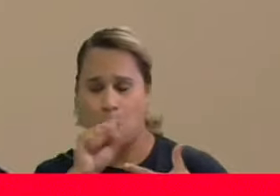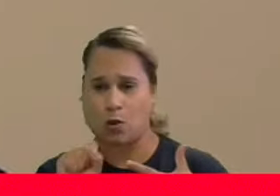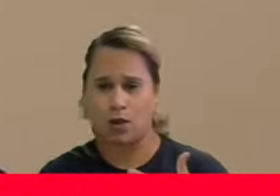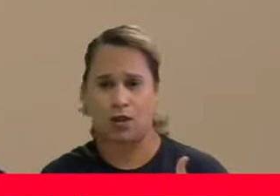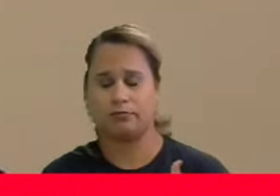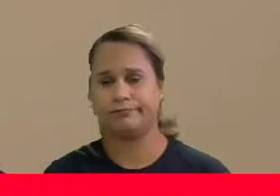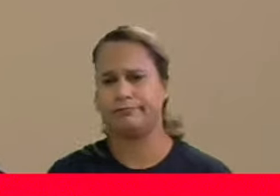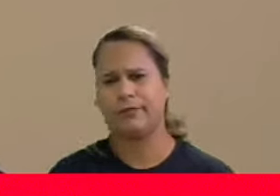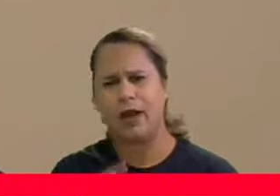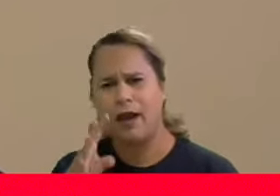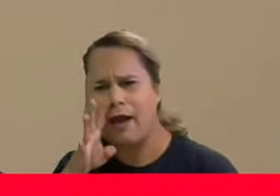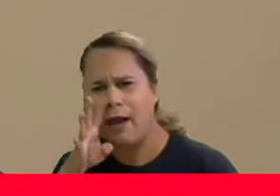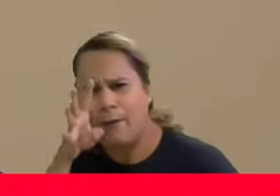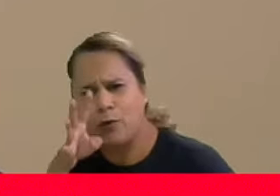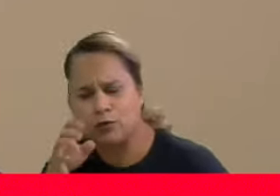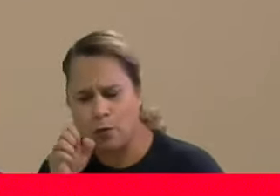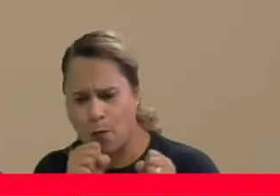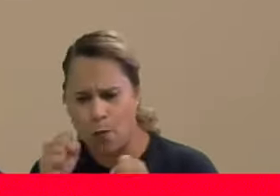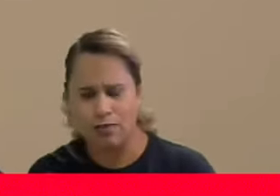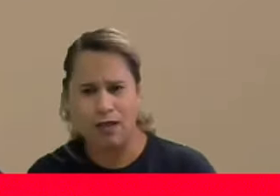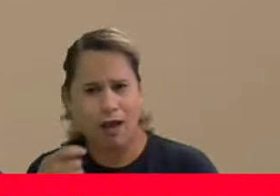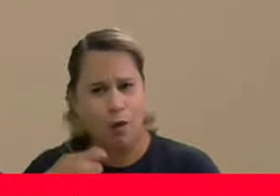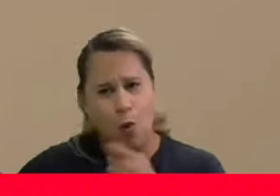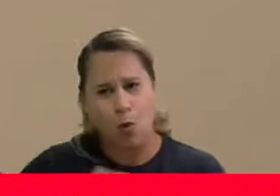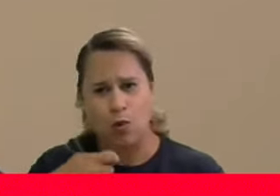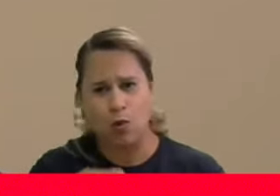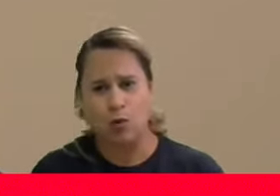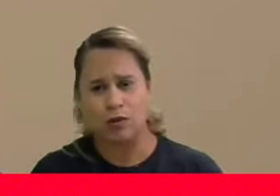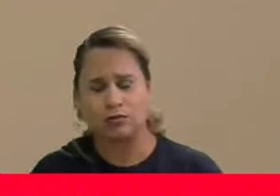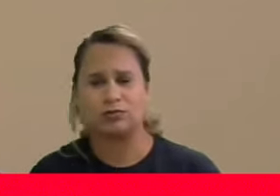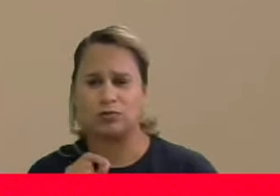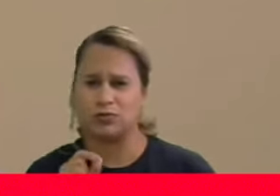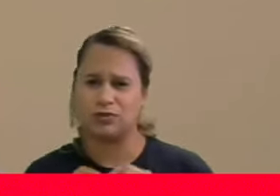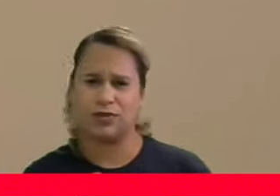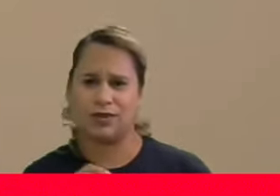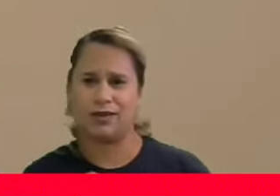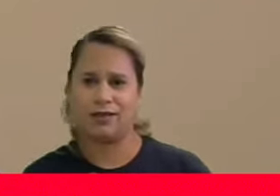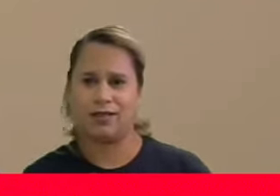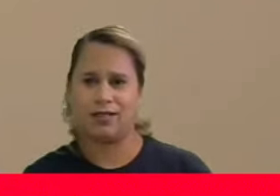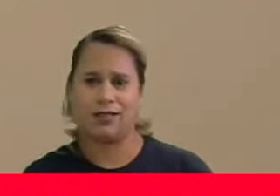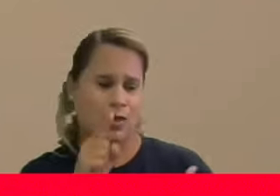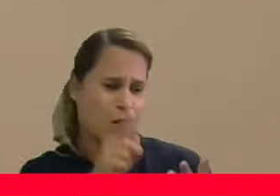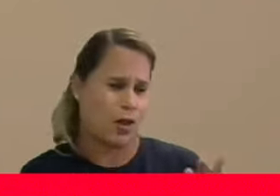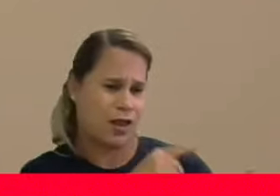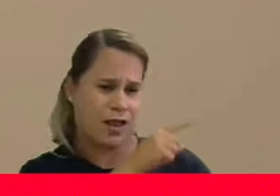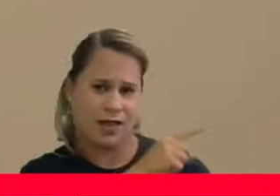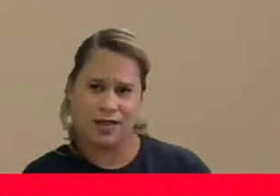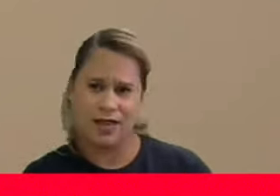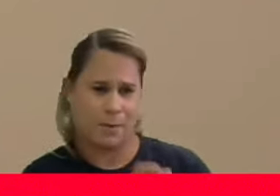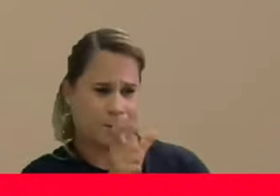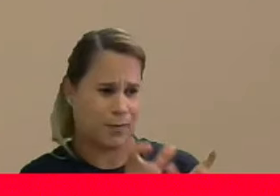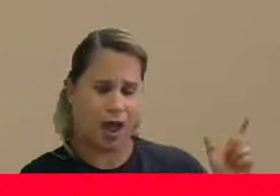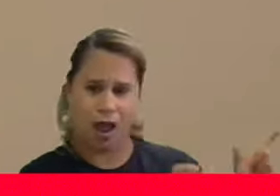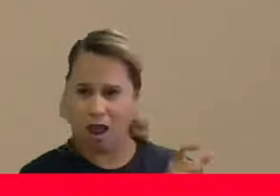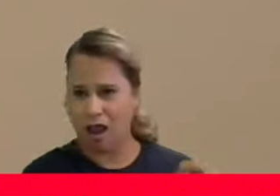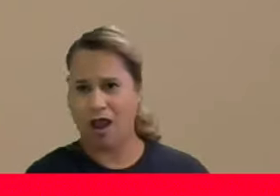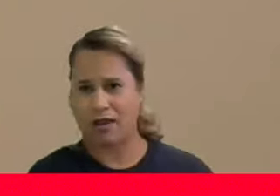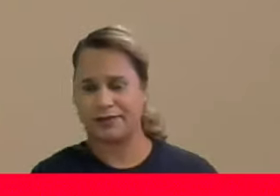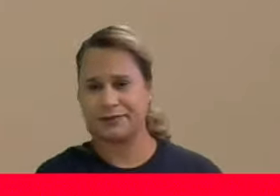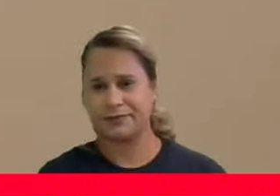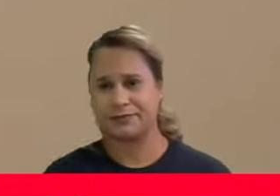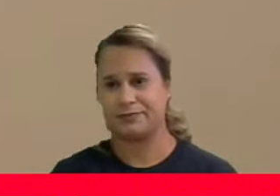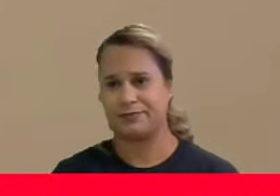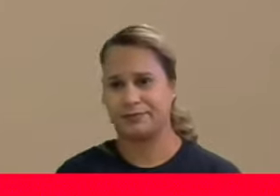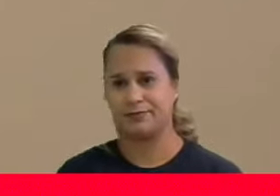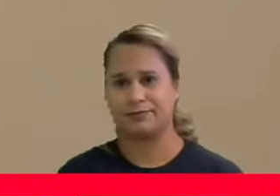econômico serve para não eliminar da disputa os tíbios oradores da esquina. Entra um candidato muito poderoso e